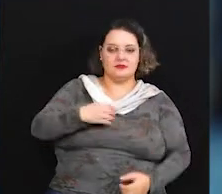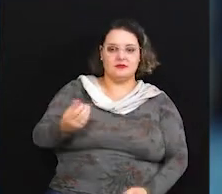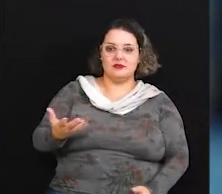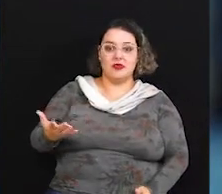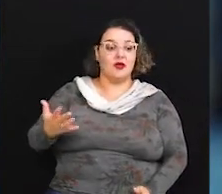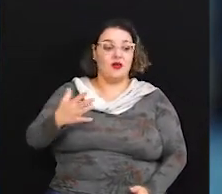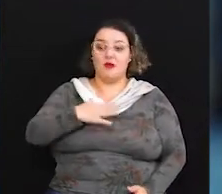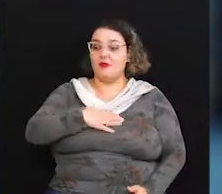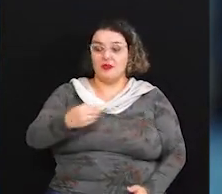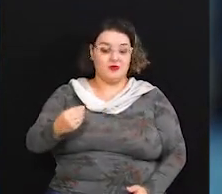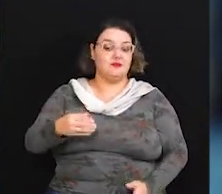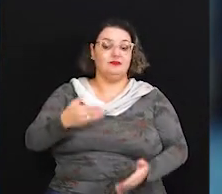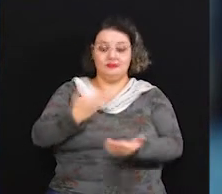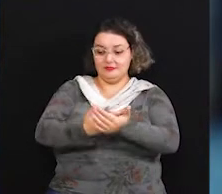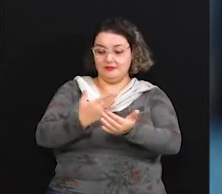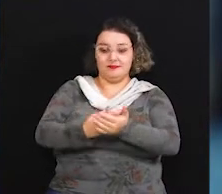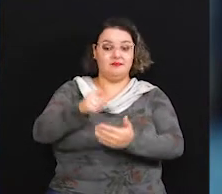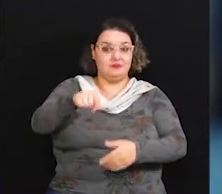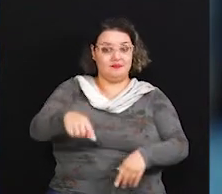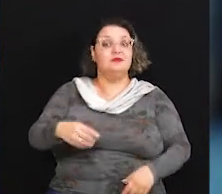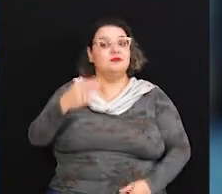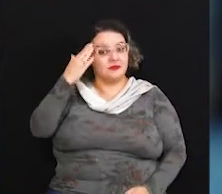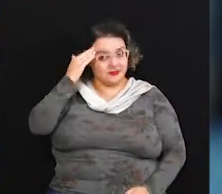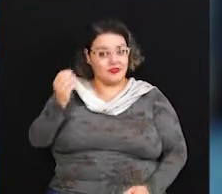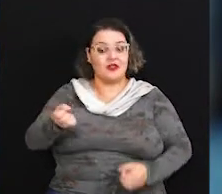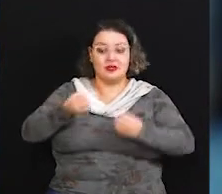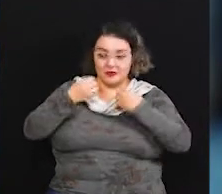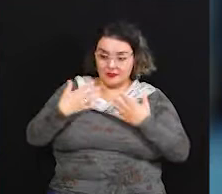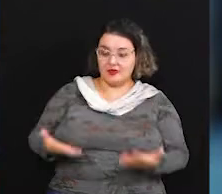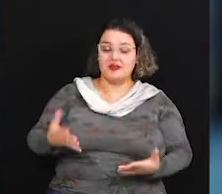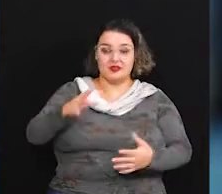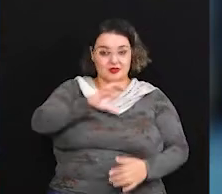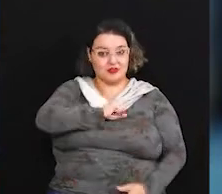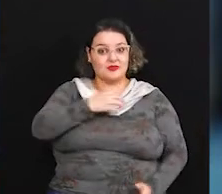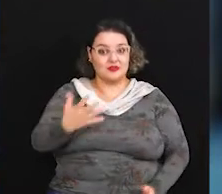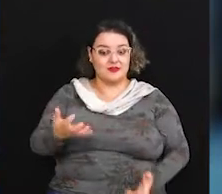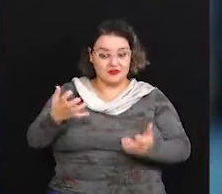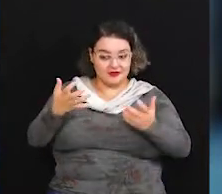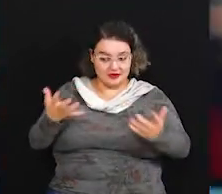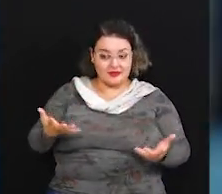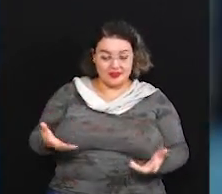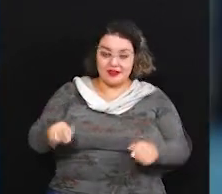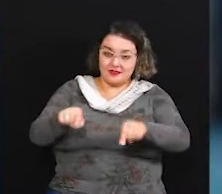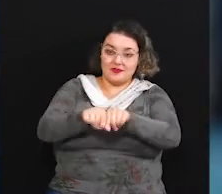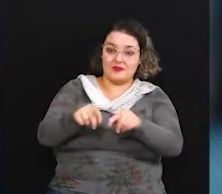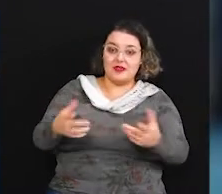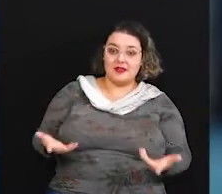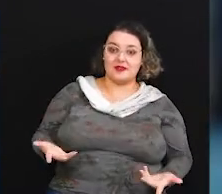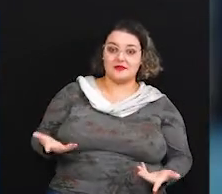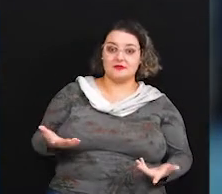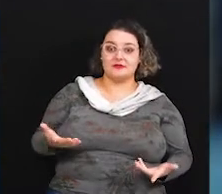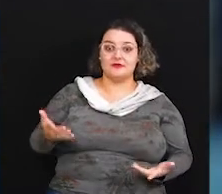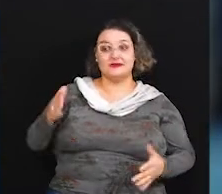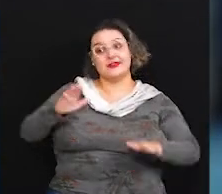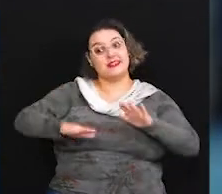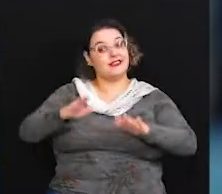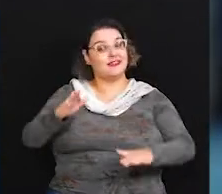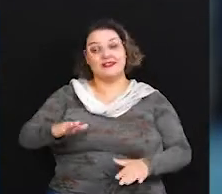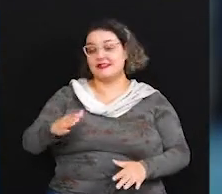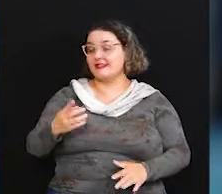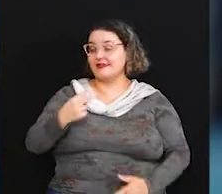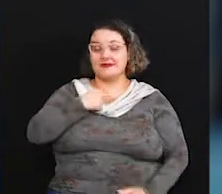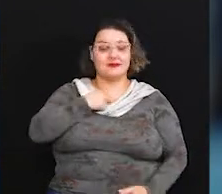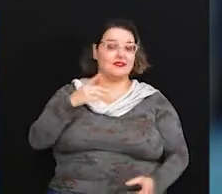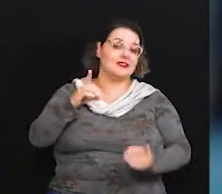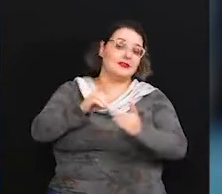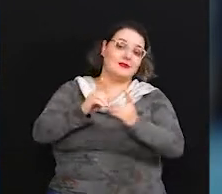Não, meus filhos vão estudar lá também, porque eu sei que é bom, que eu gostei e eu também quero. Sabe? E nem sempre a gente